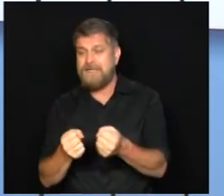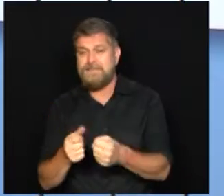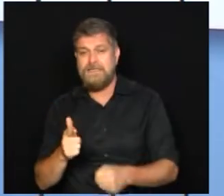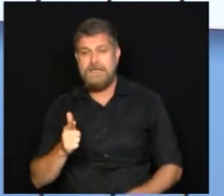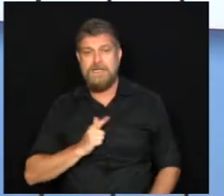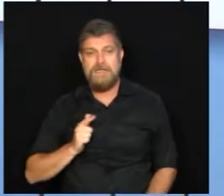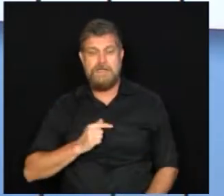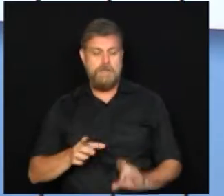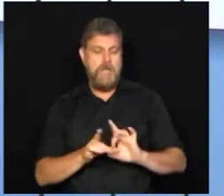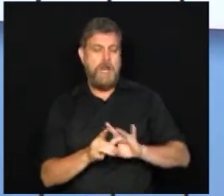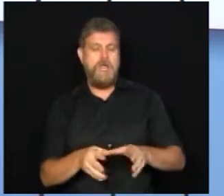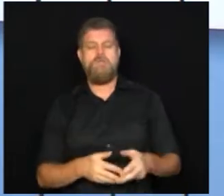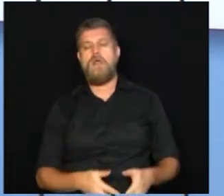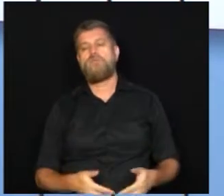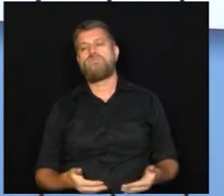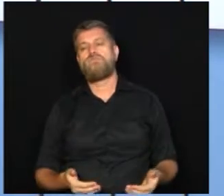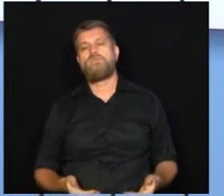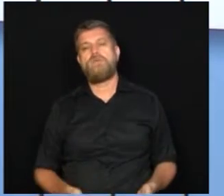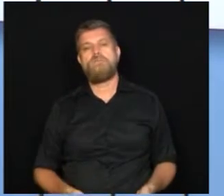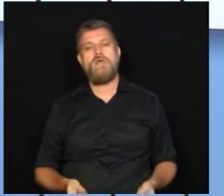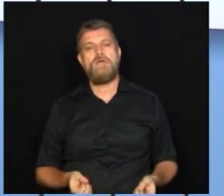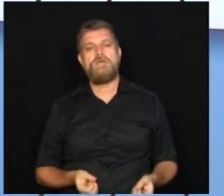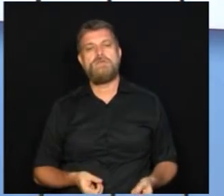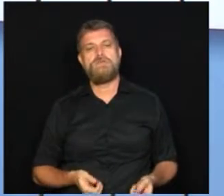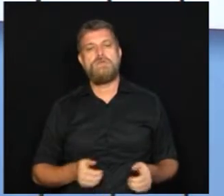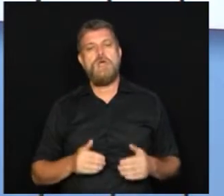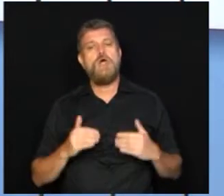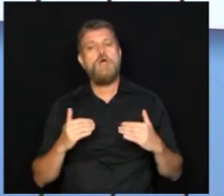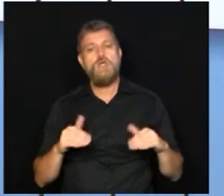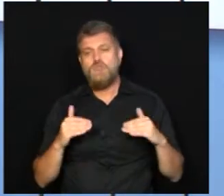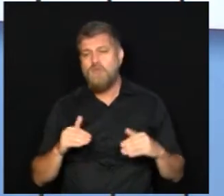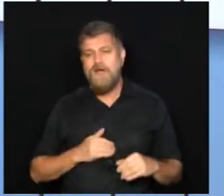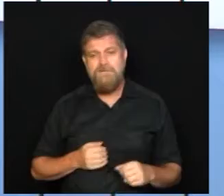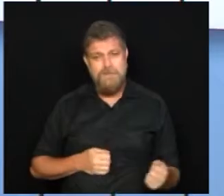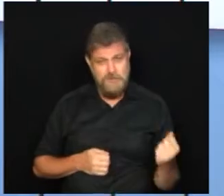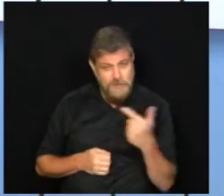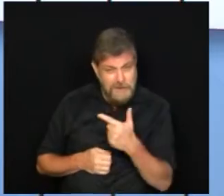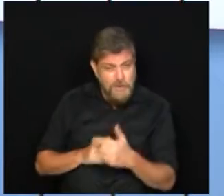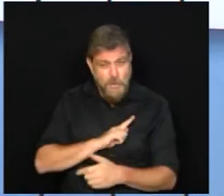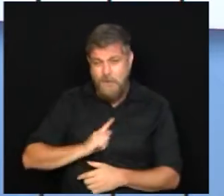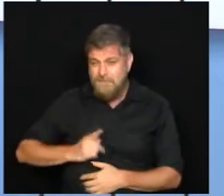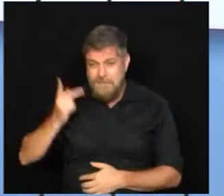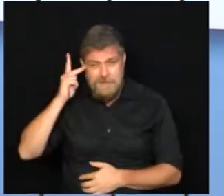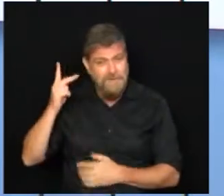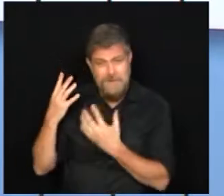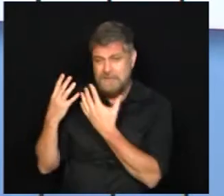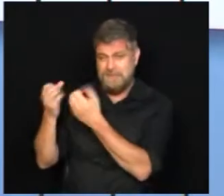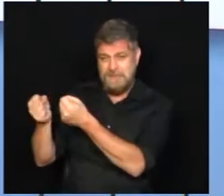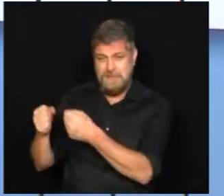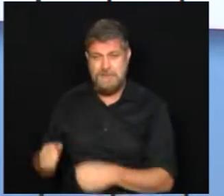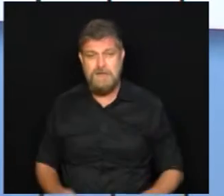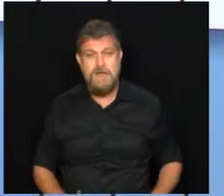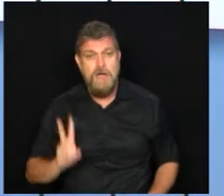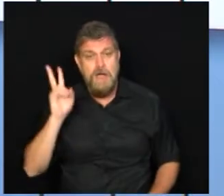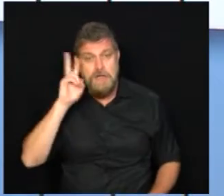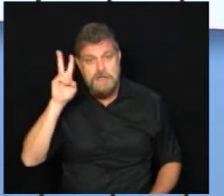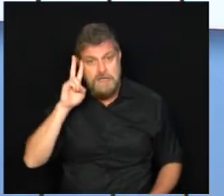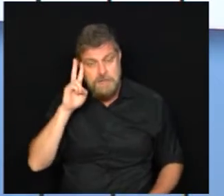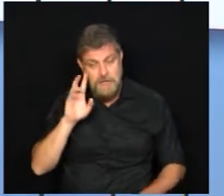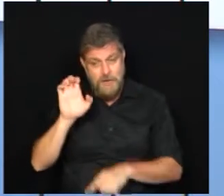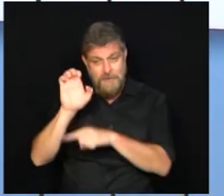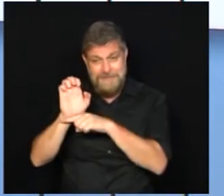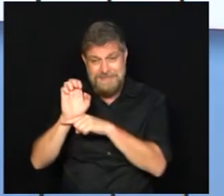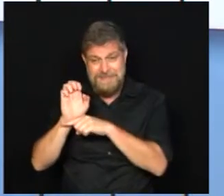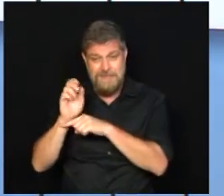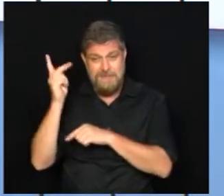medidas mais brandas que as anunciadas nesta quarta-feira e a gente lembra agora então que todo estado a